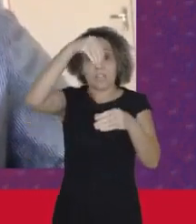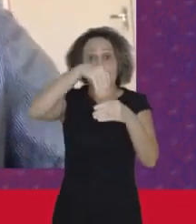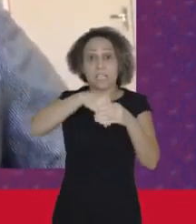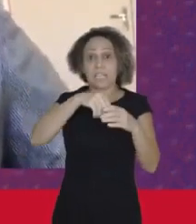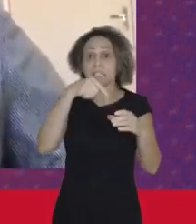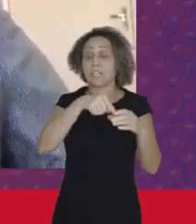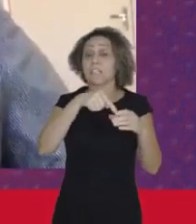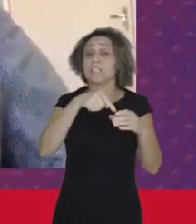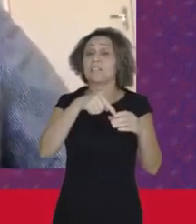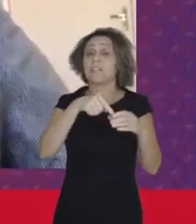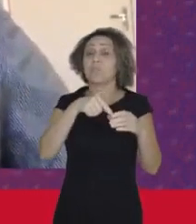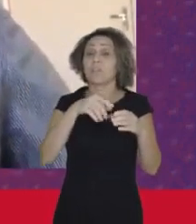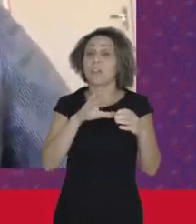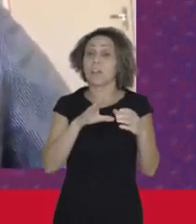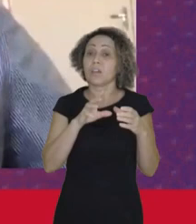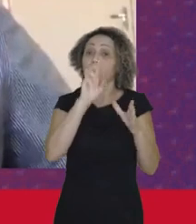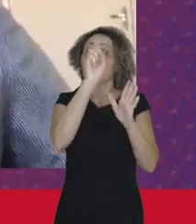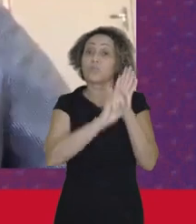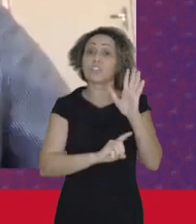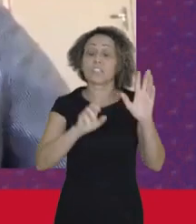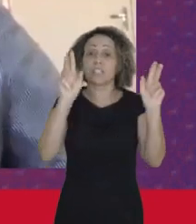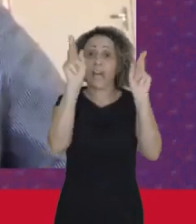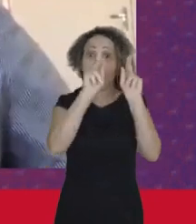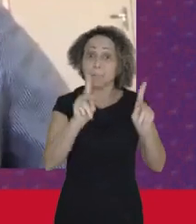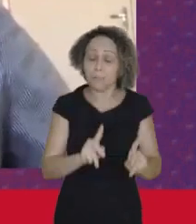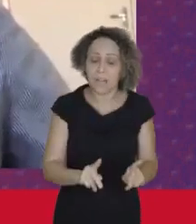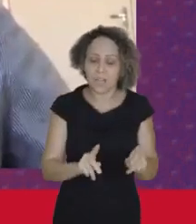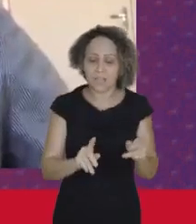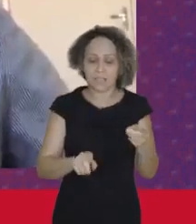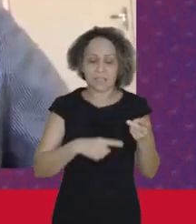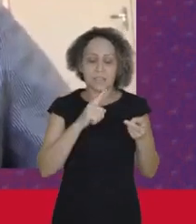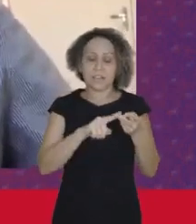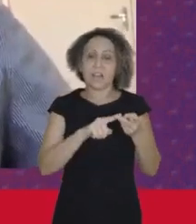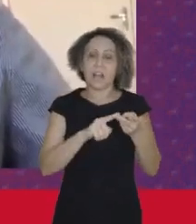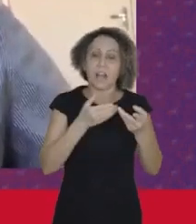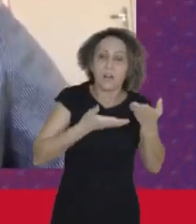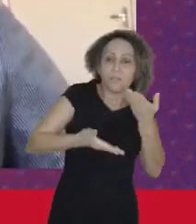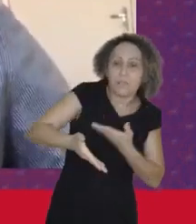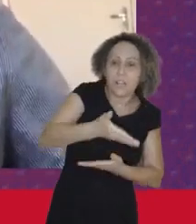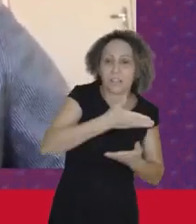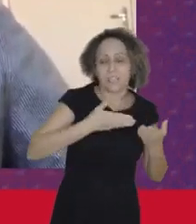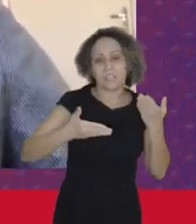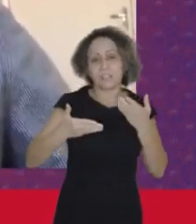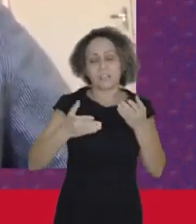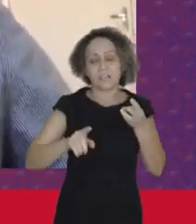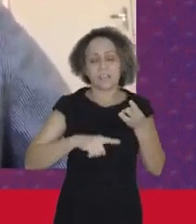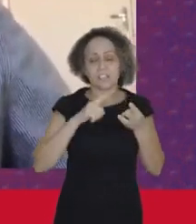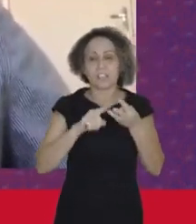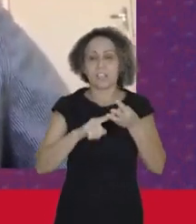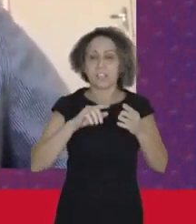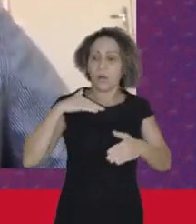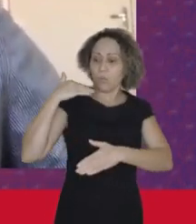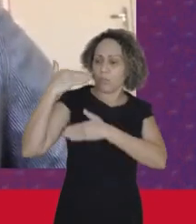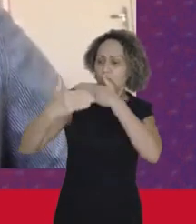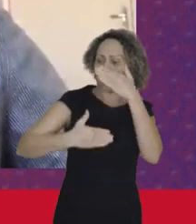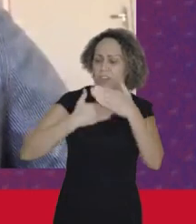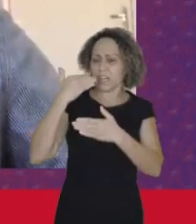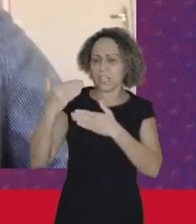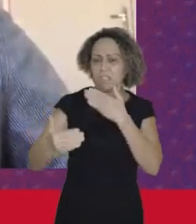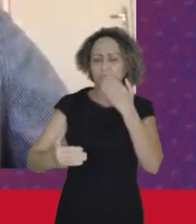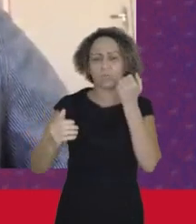paz, à fraternidade, ao progresso sustentável e ao direito dos povos à